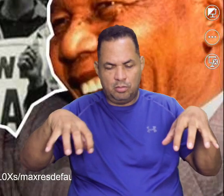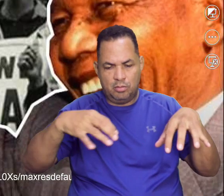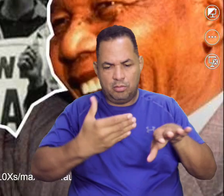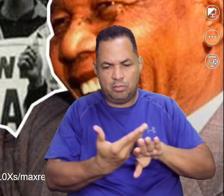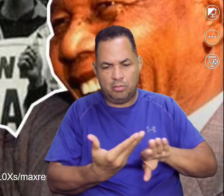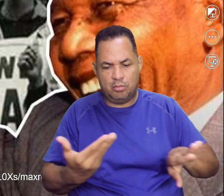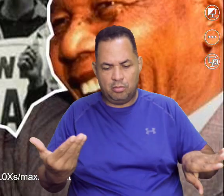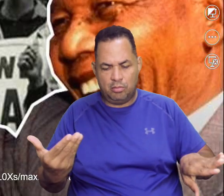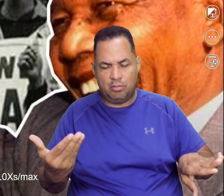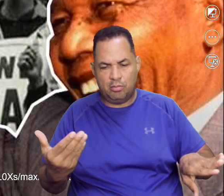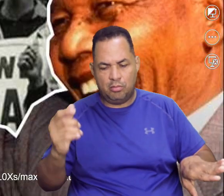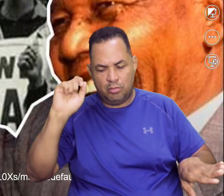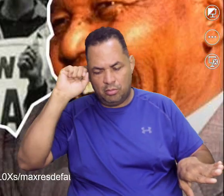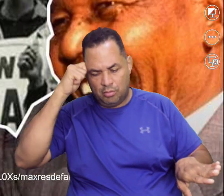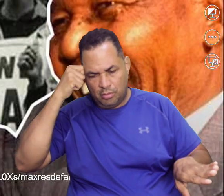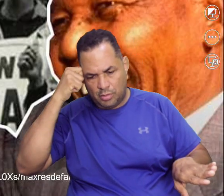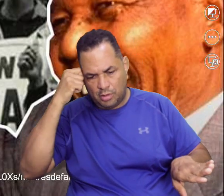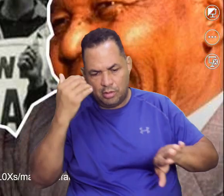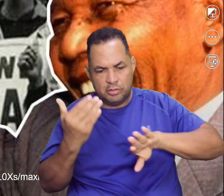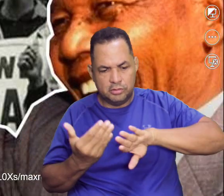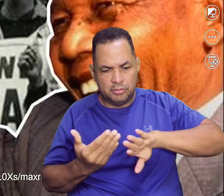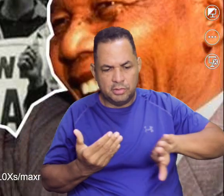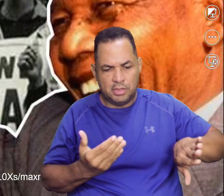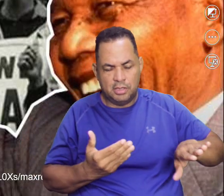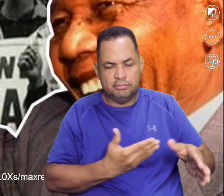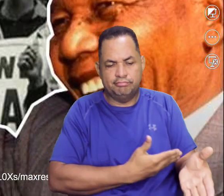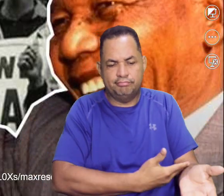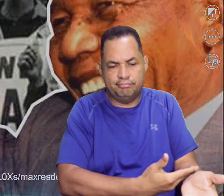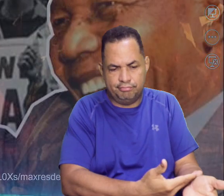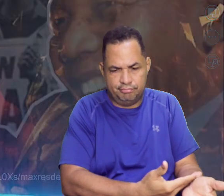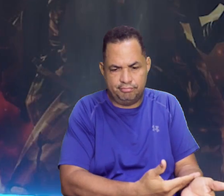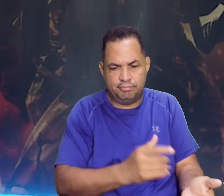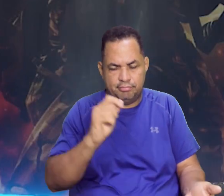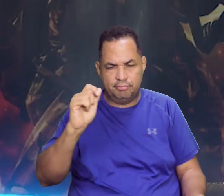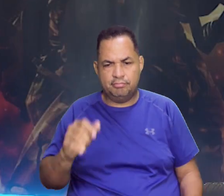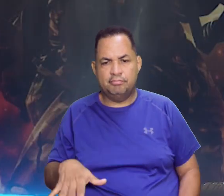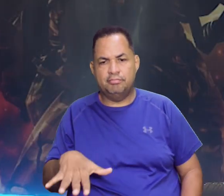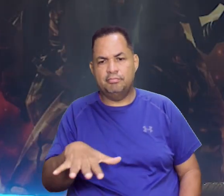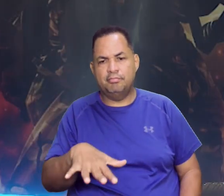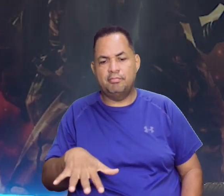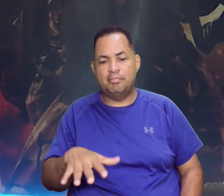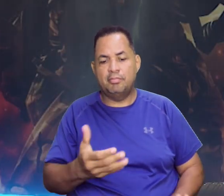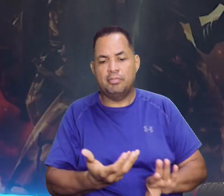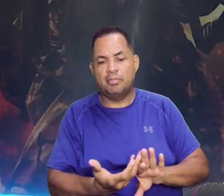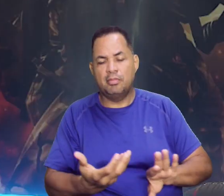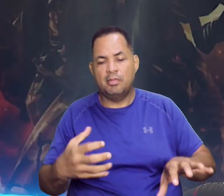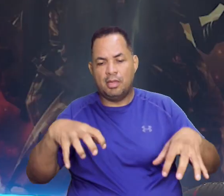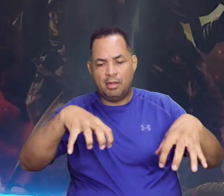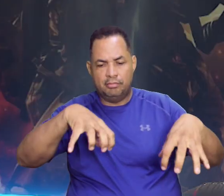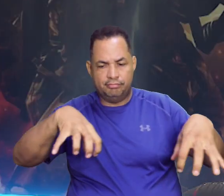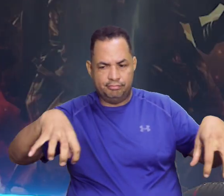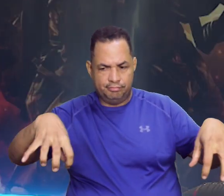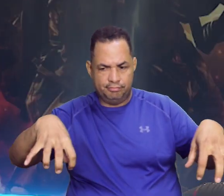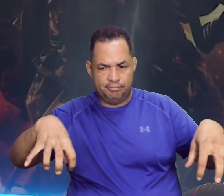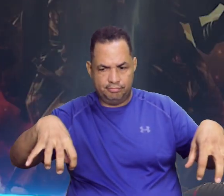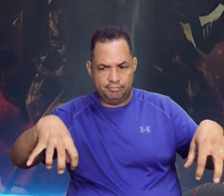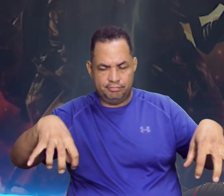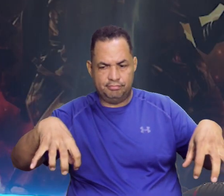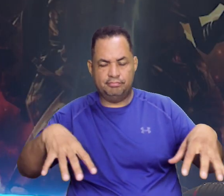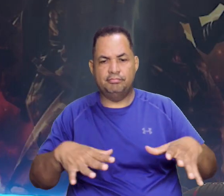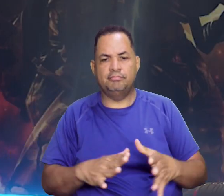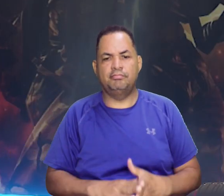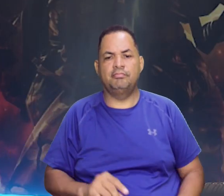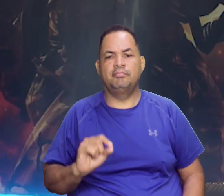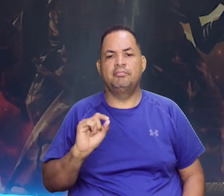do negro do branco. Então, esse apartheid, que vai ser a separação de negros e